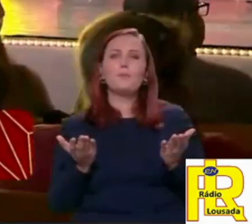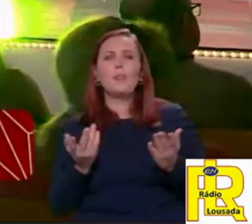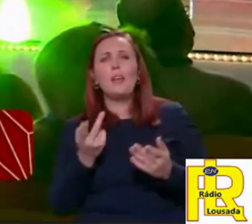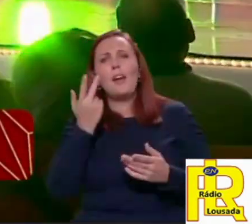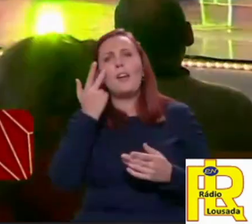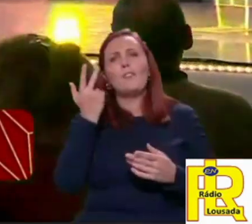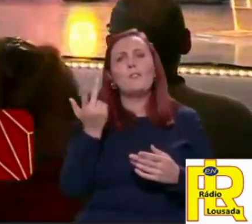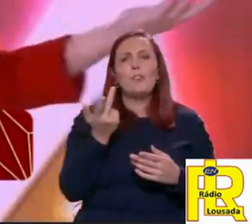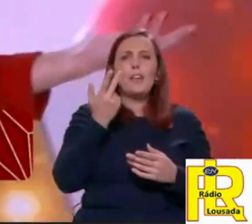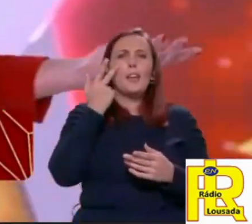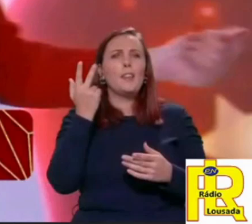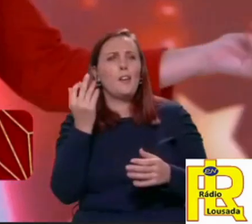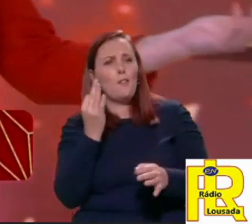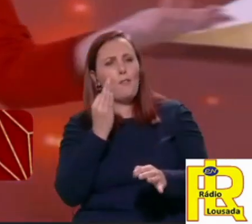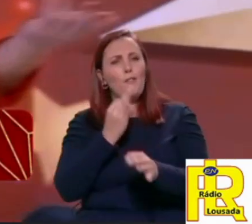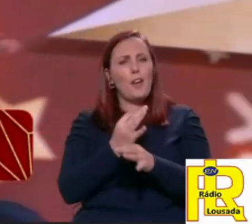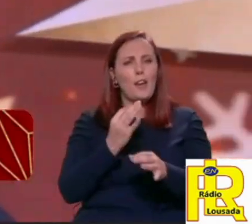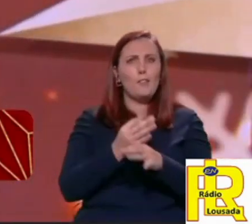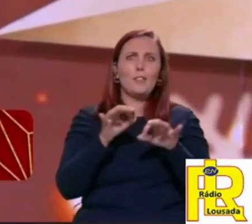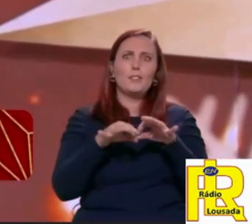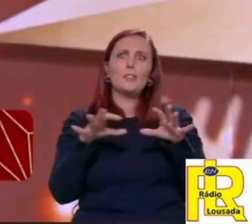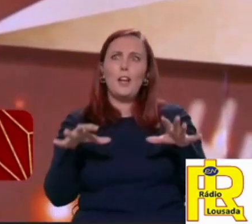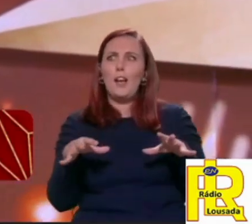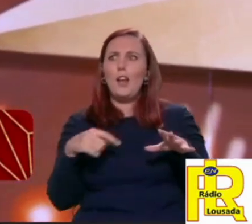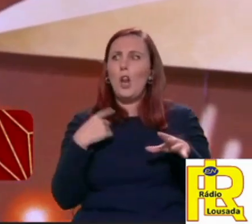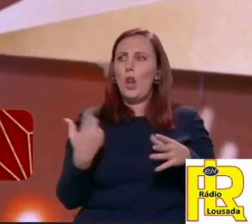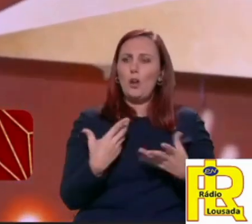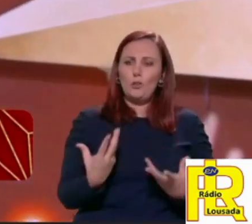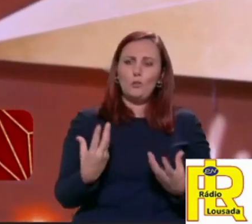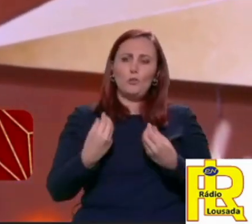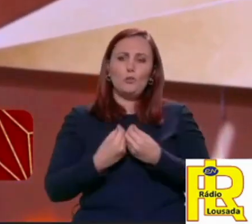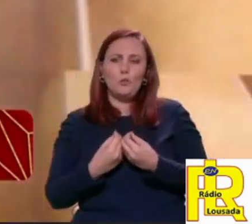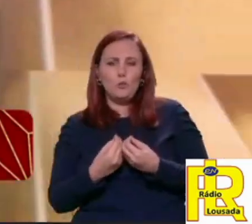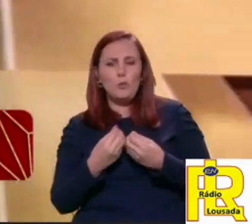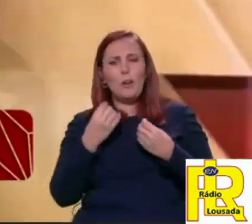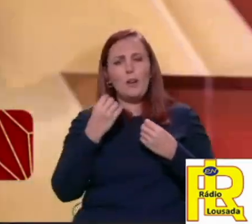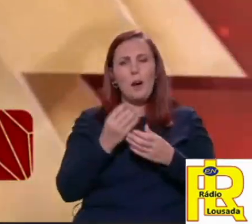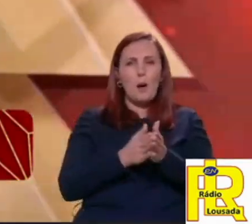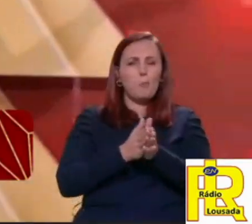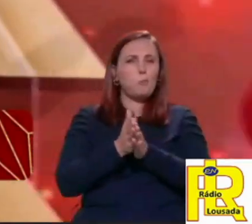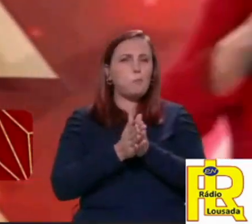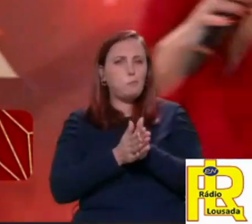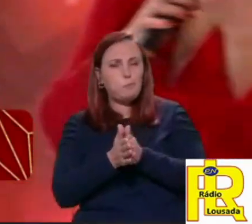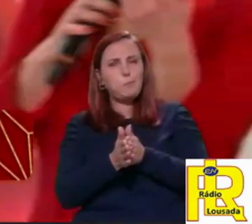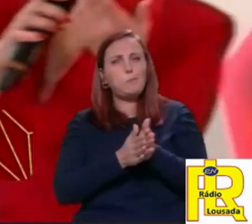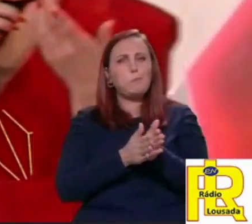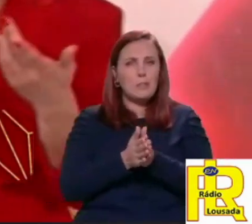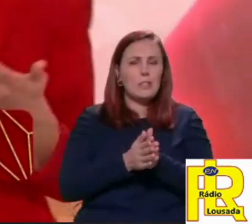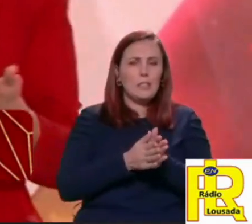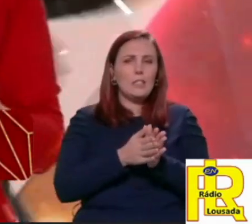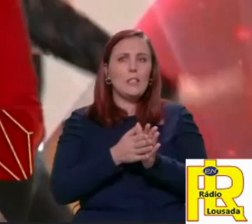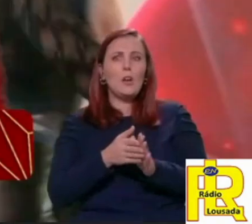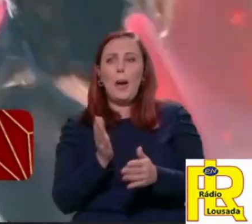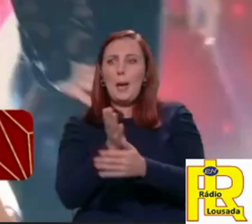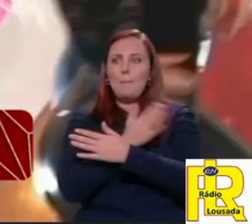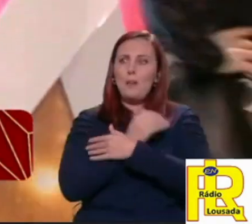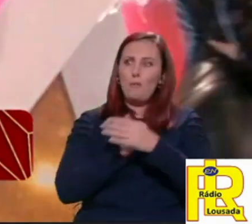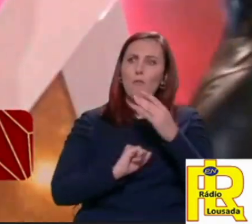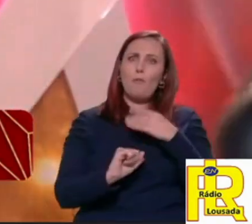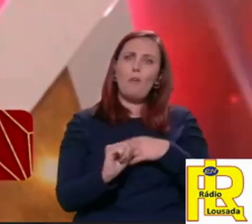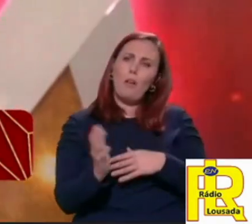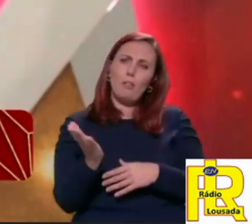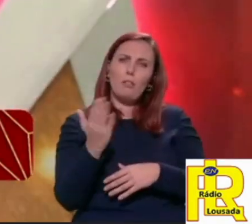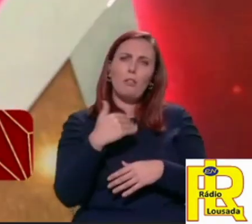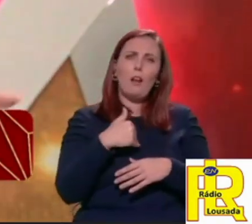vida uma festa vamos juntos celebrar traz o teu amigo e